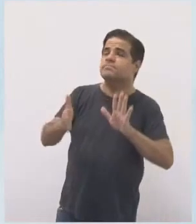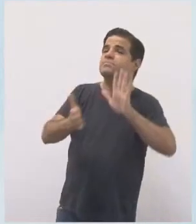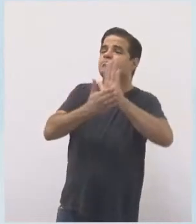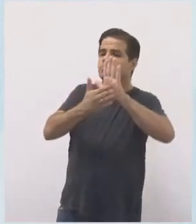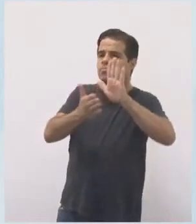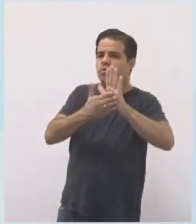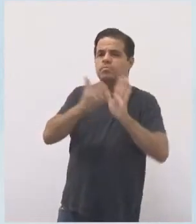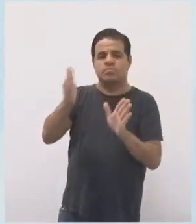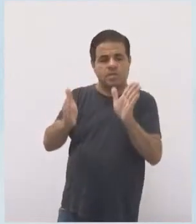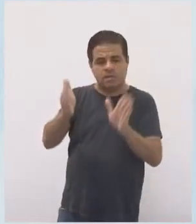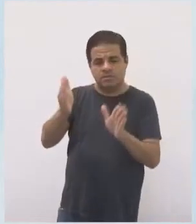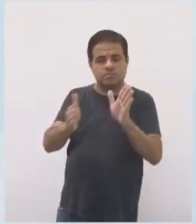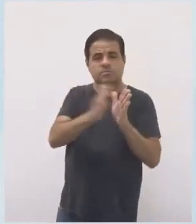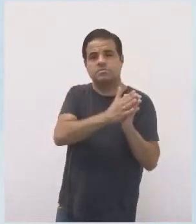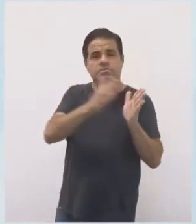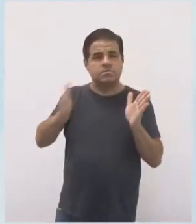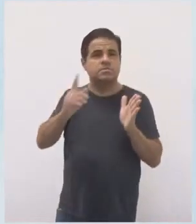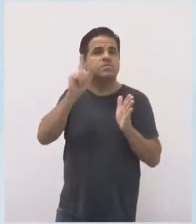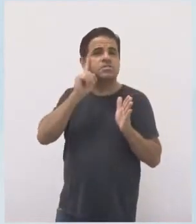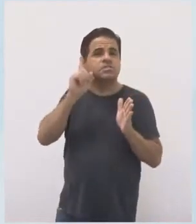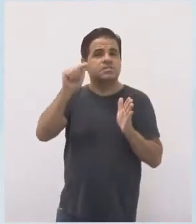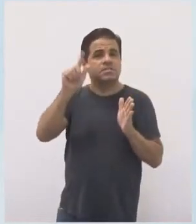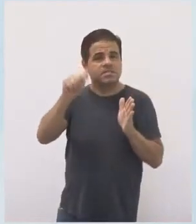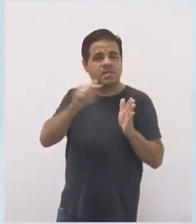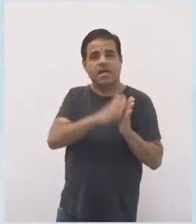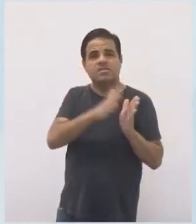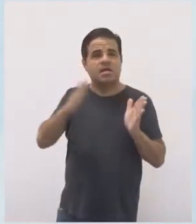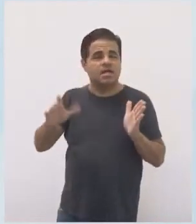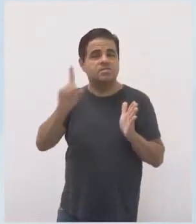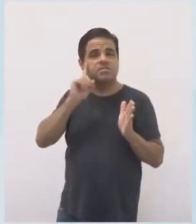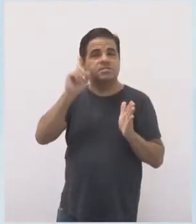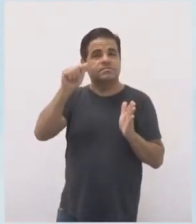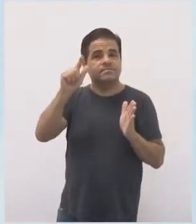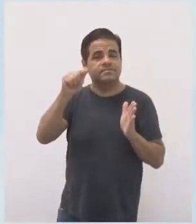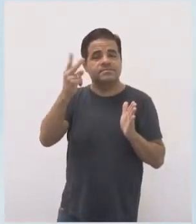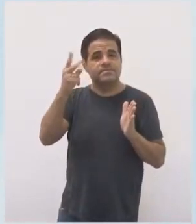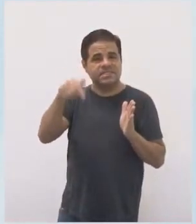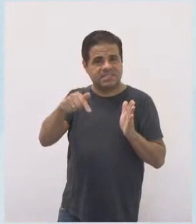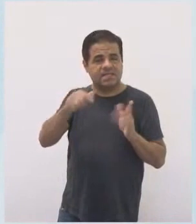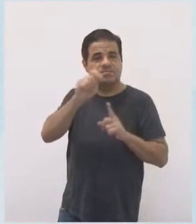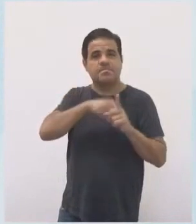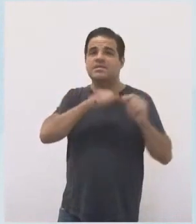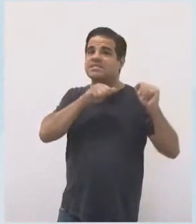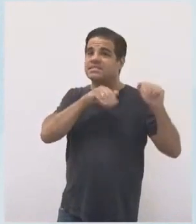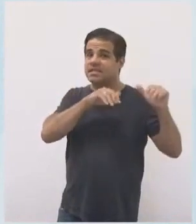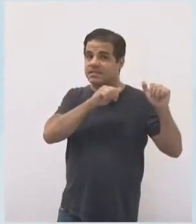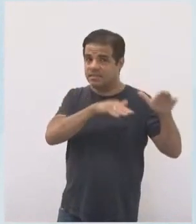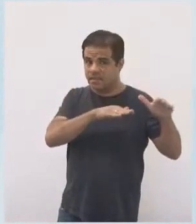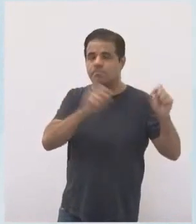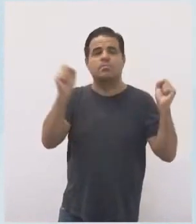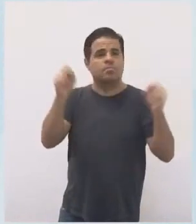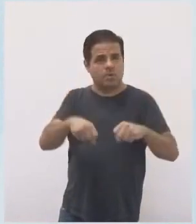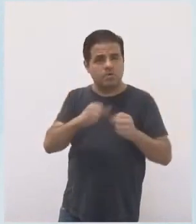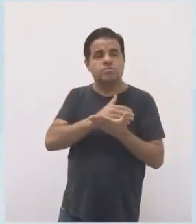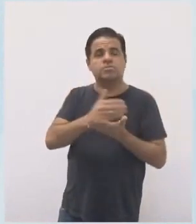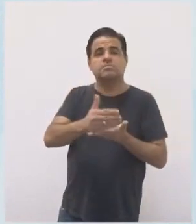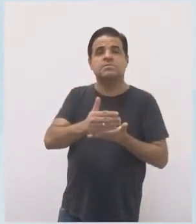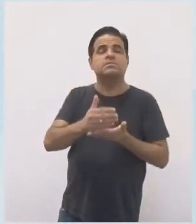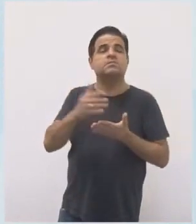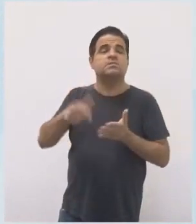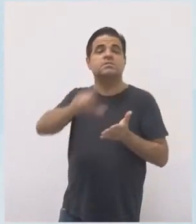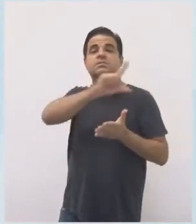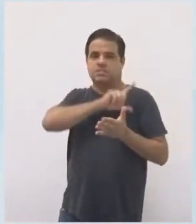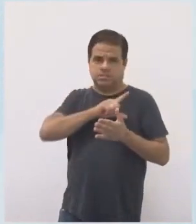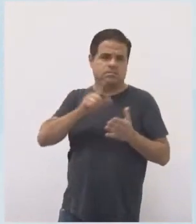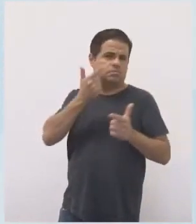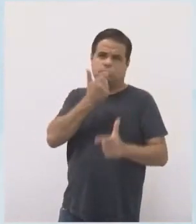propondo um período entre dia 17 e dia 27, agora de setembro, tá? Mas elas podem começar a ser realizadas